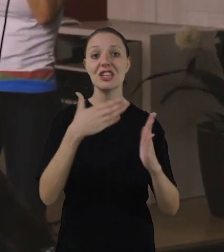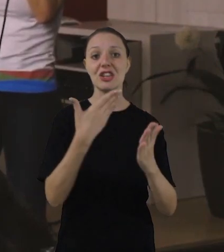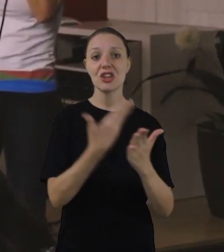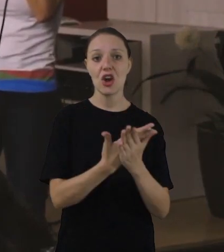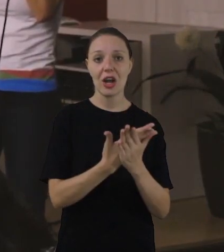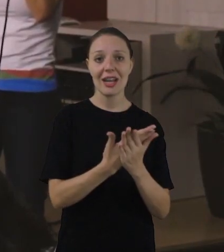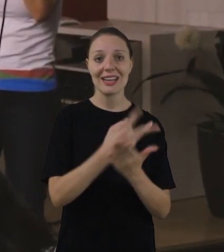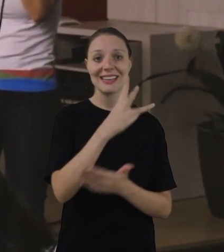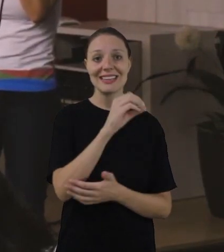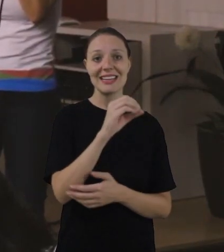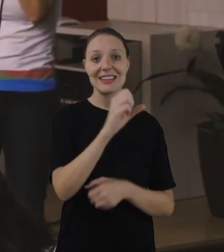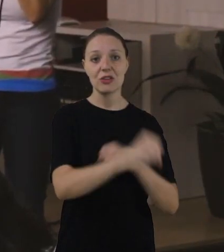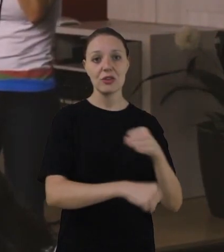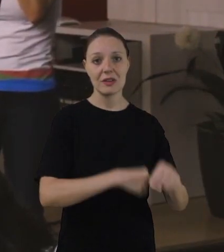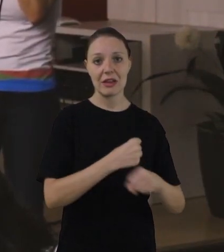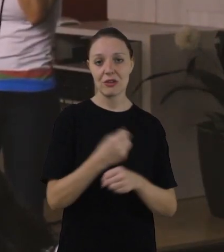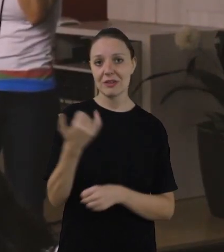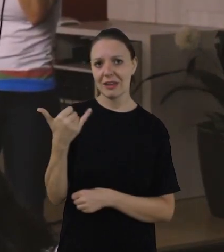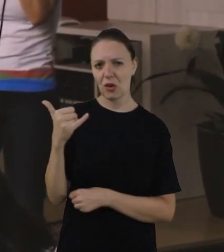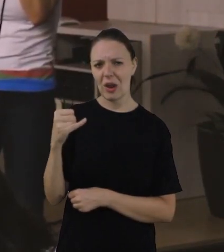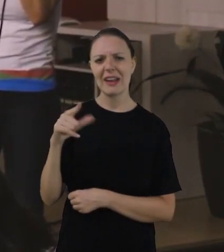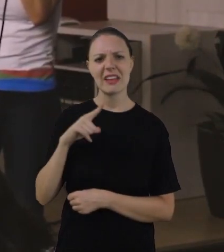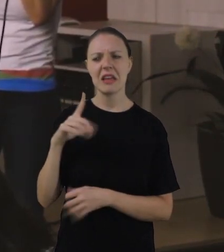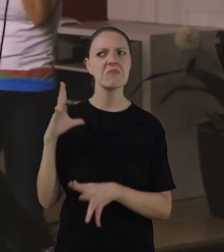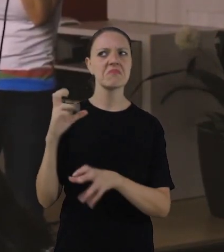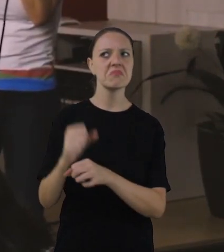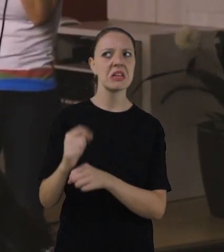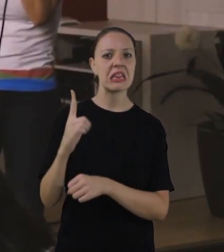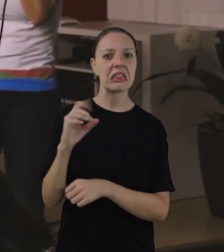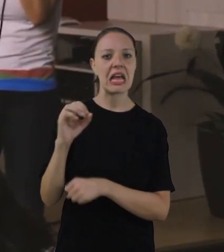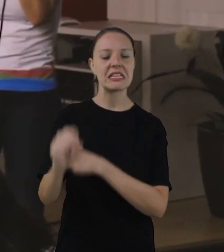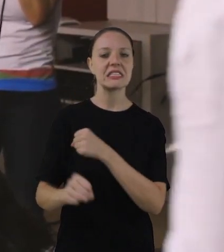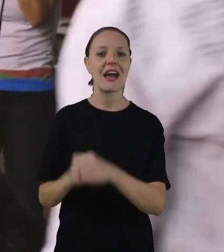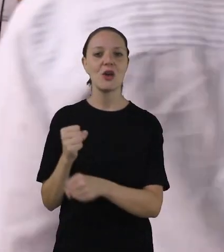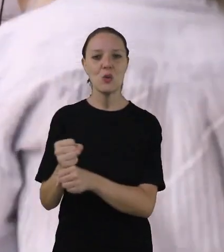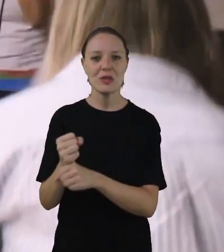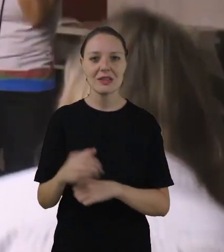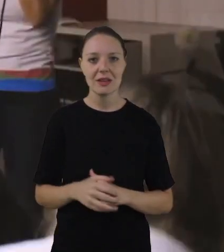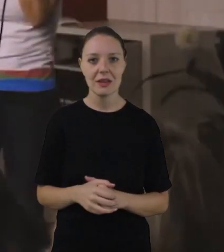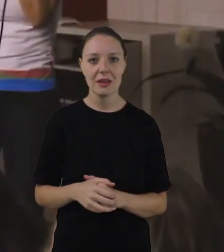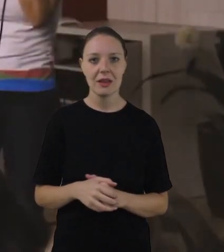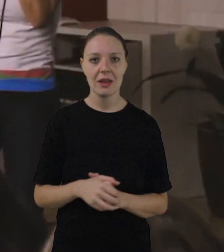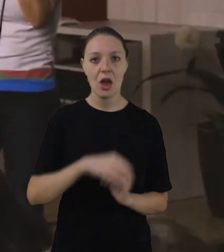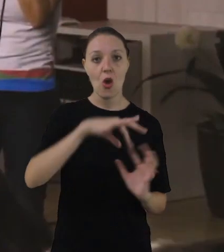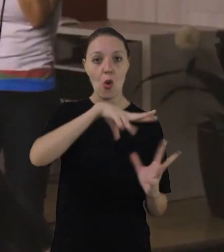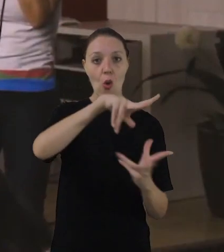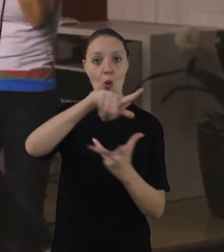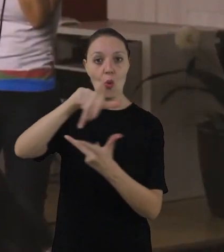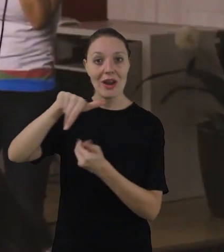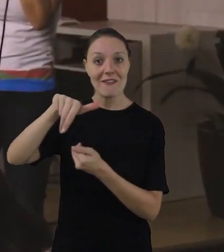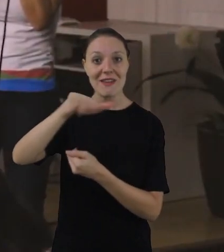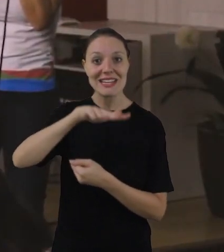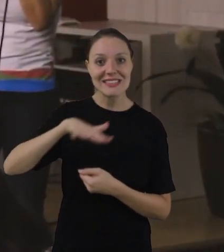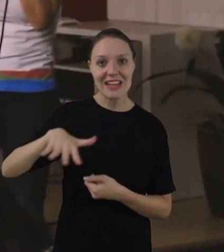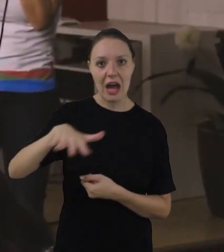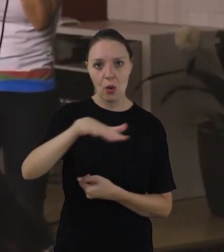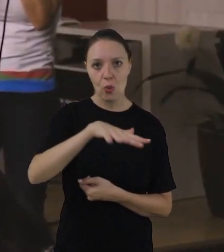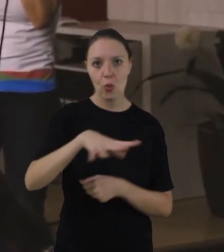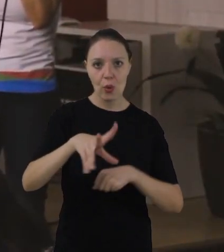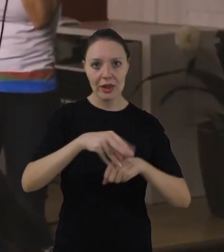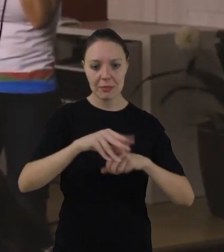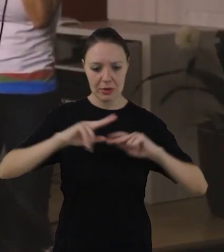celular. Então, o conhecimento básico e universal que o ser humano usou até hoje para chegar até